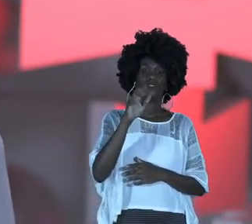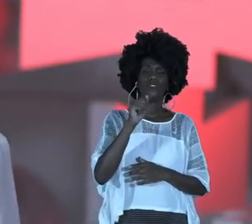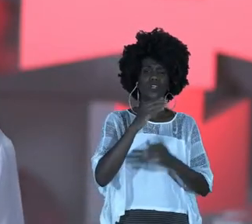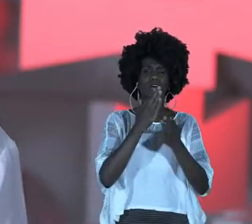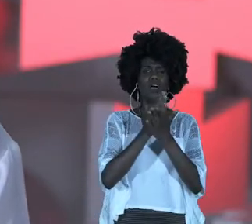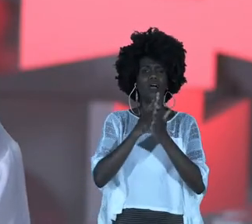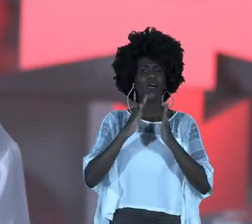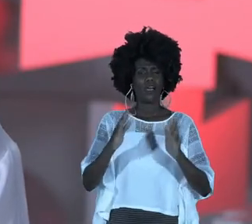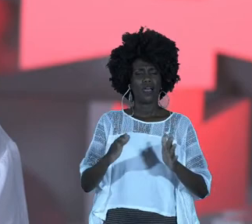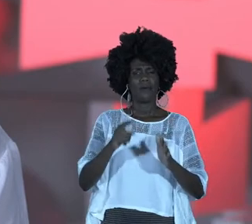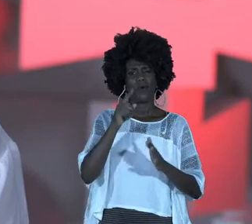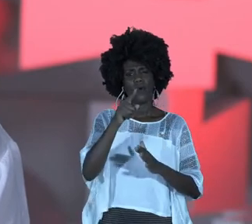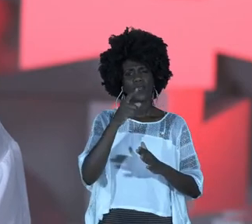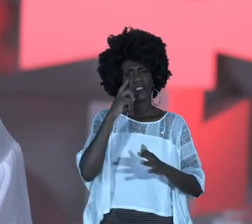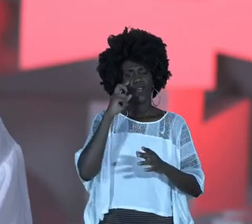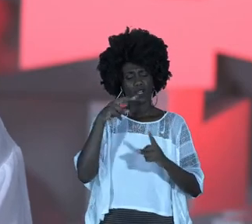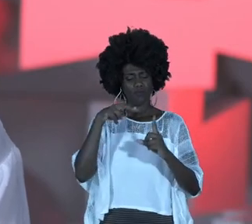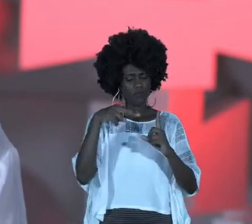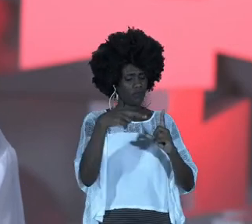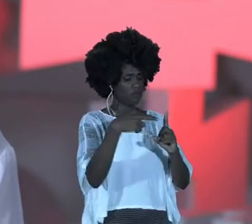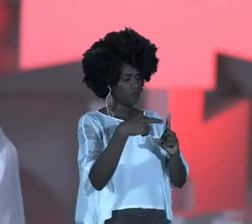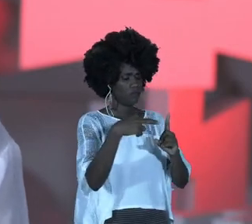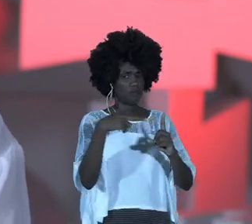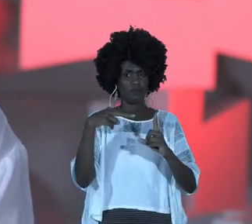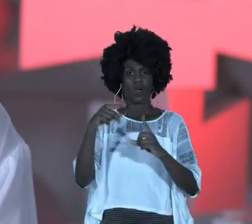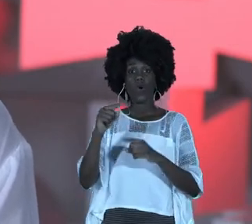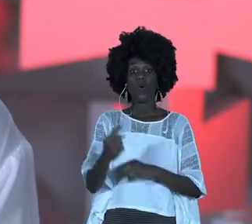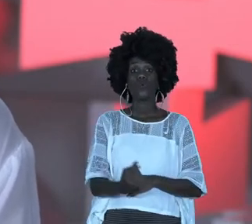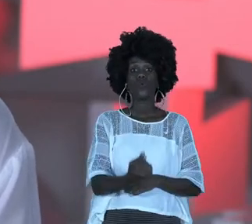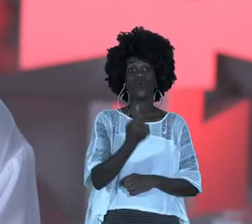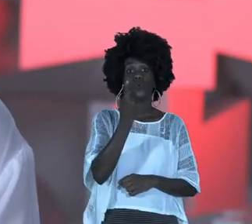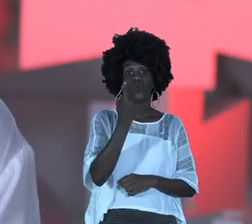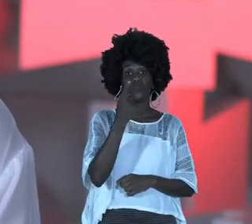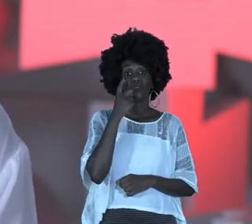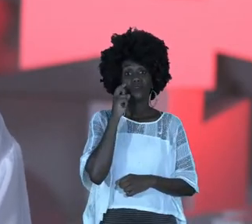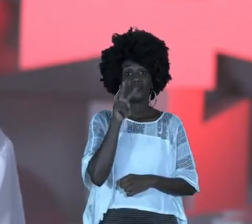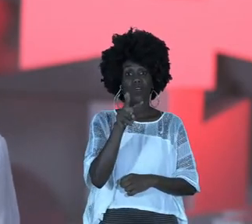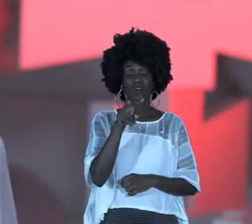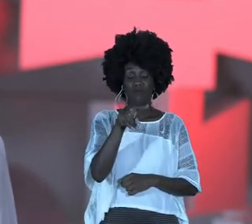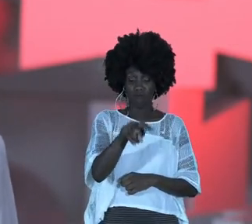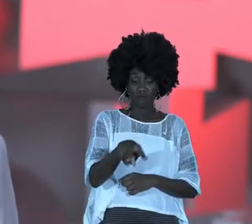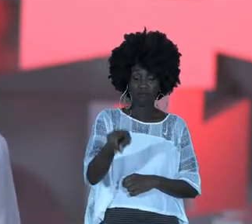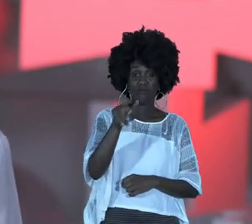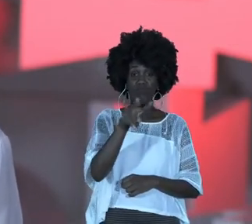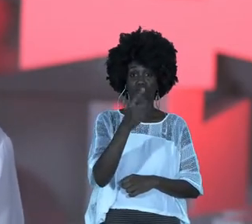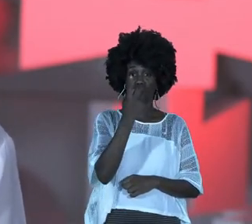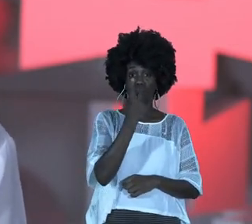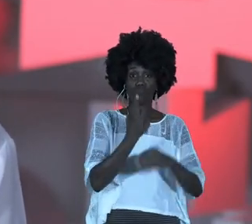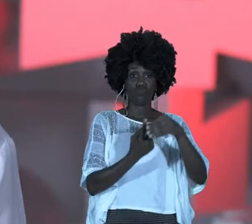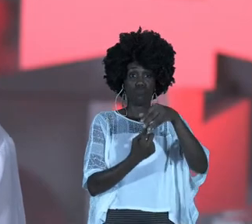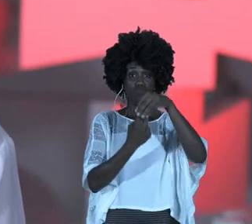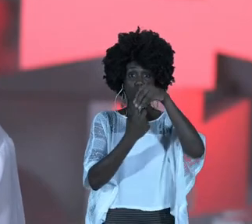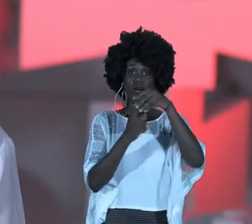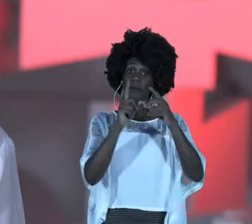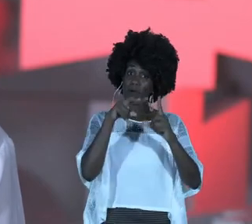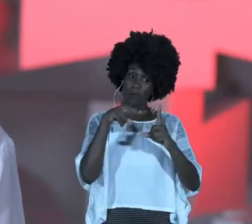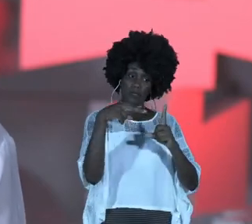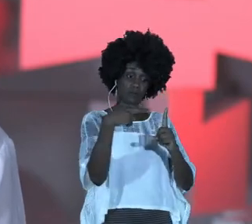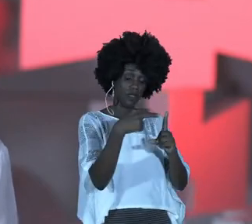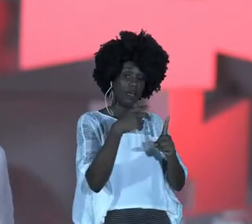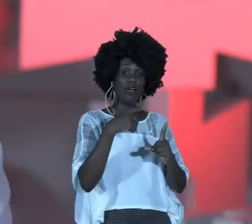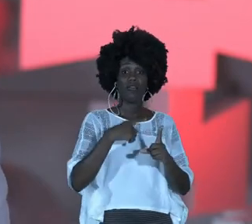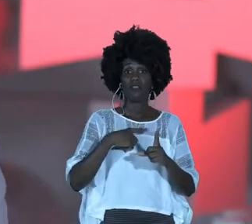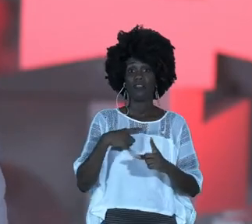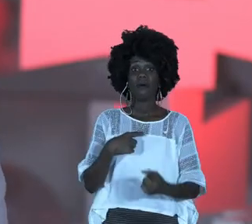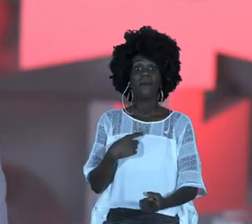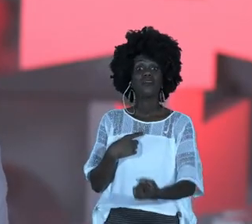de perspectiva, com o ponto único e fixo da abordagem visual, porque a perspectiva existe, mas ela